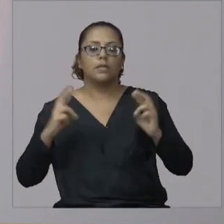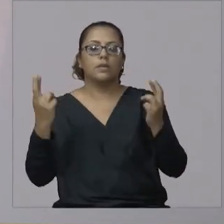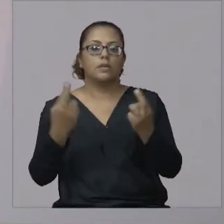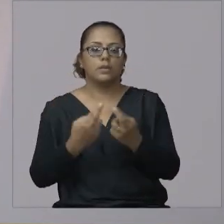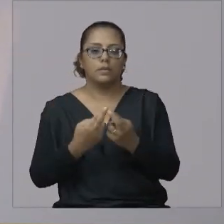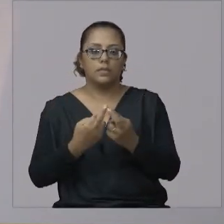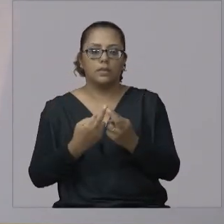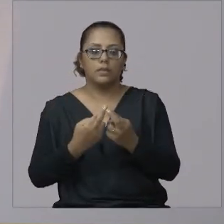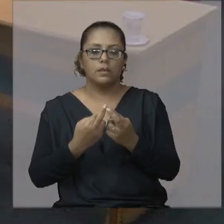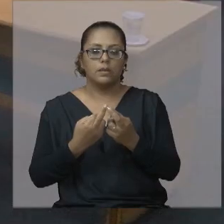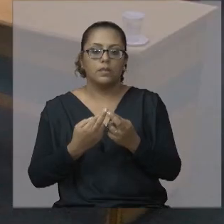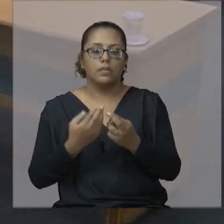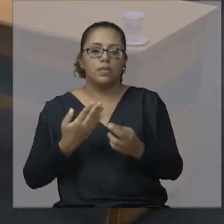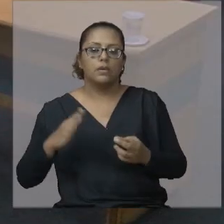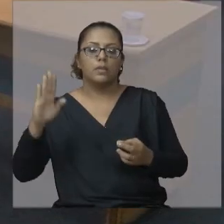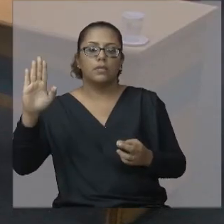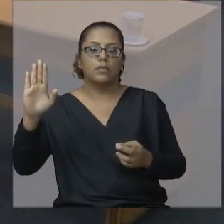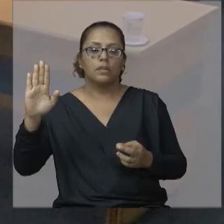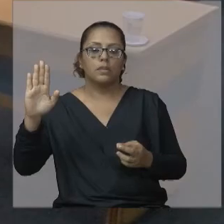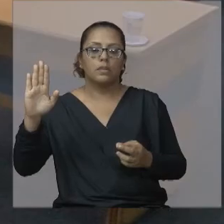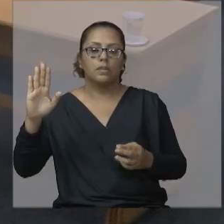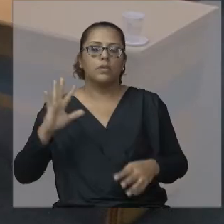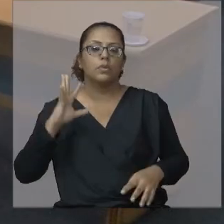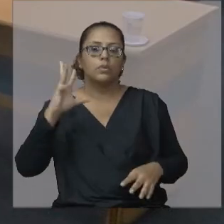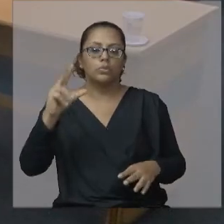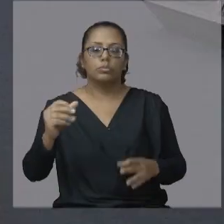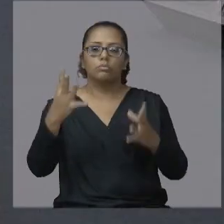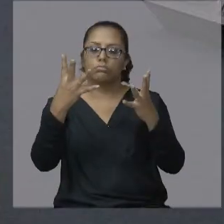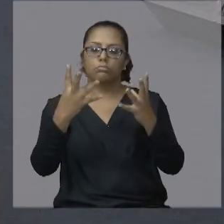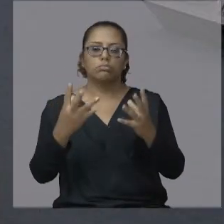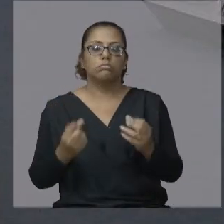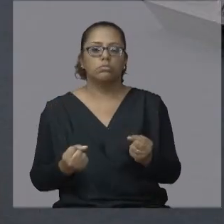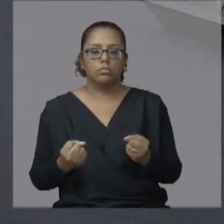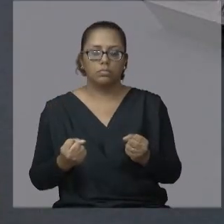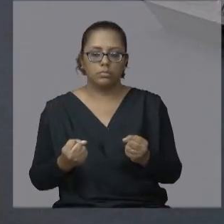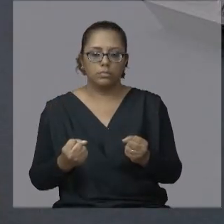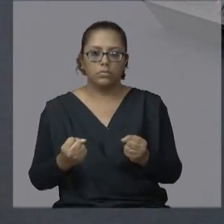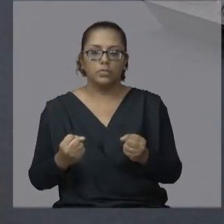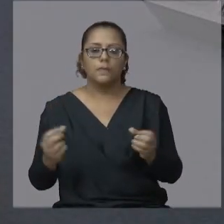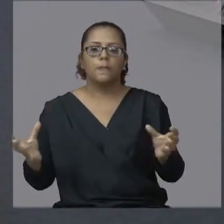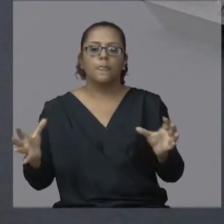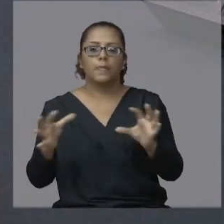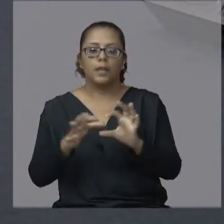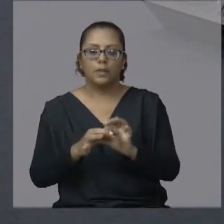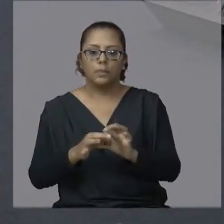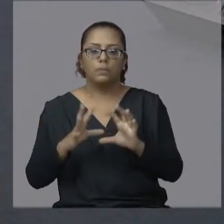os contrários se manifestem. Nenhuma manifestação contrária. Aprovado por unanimidade.